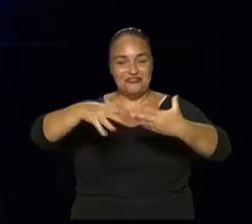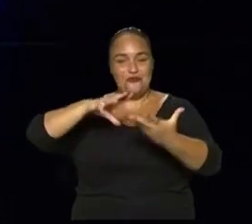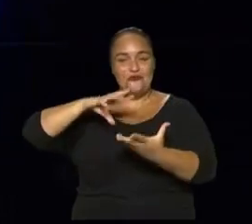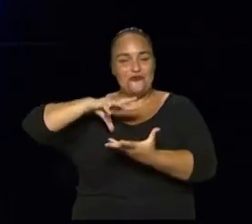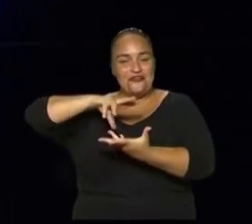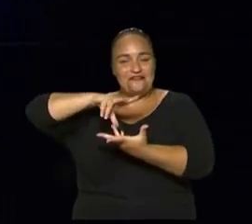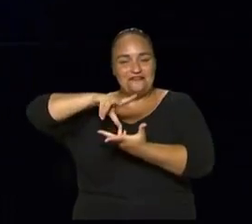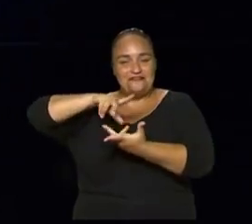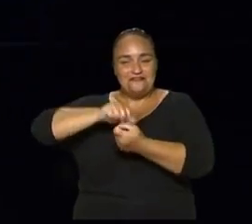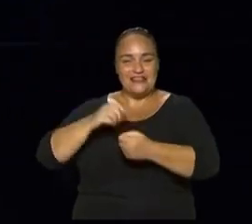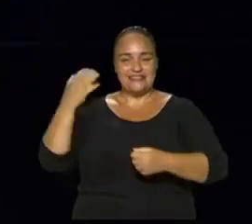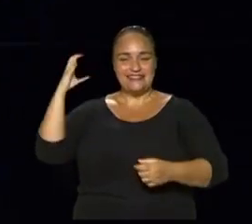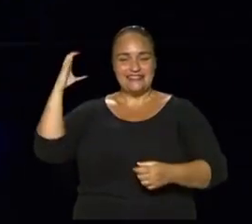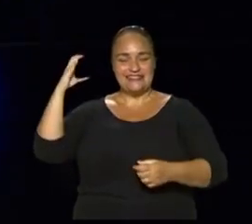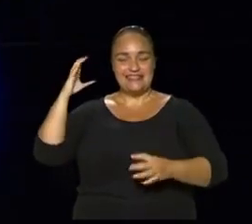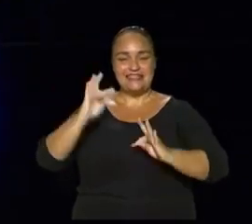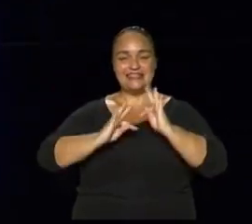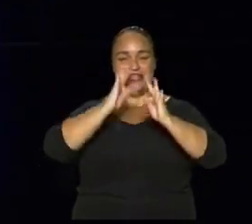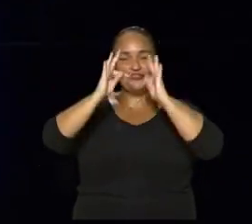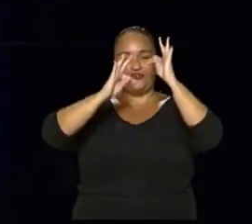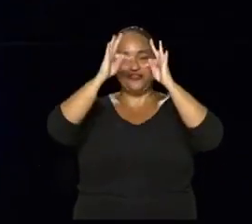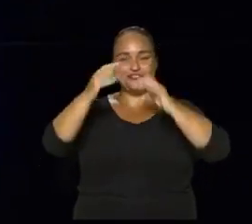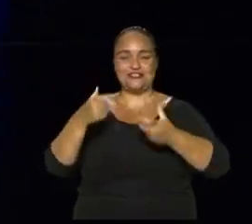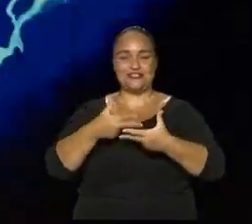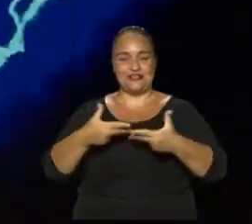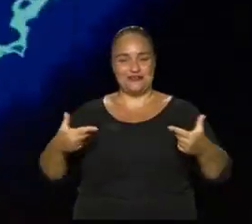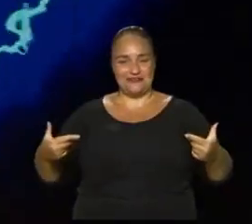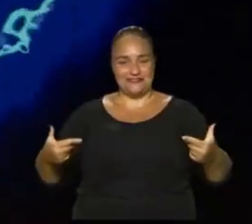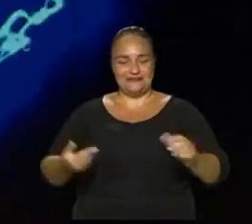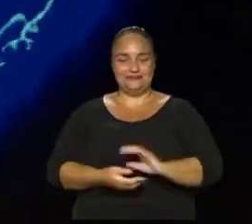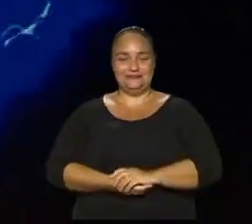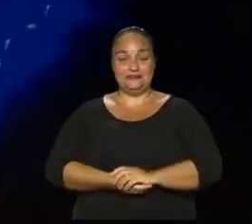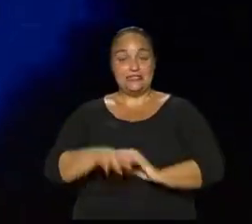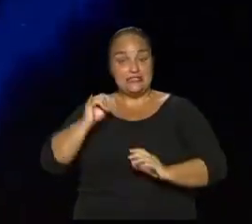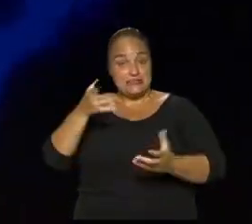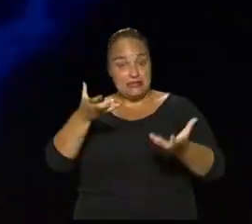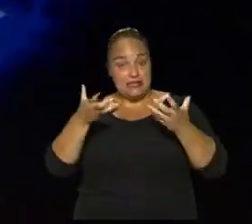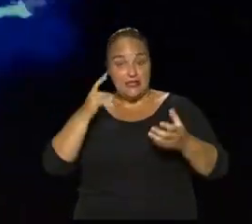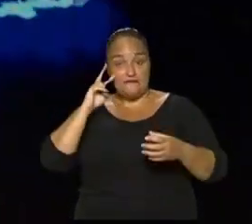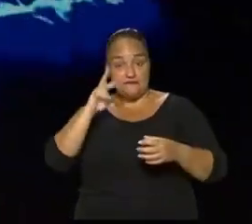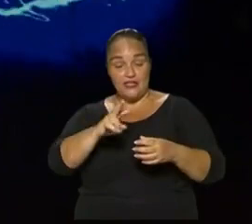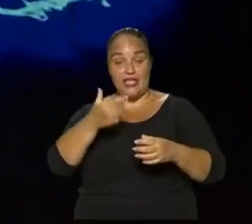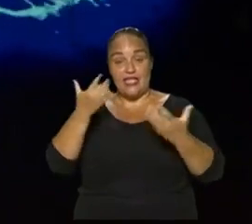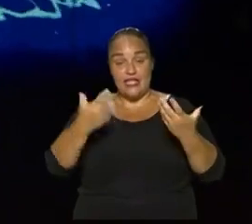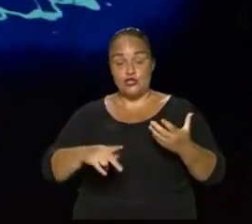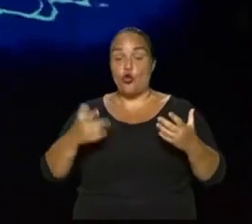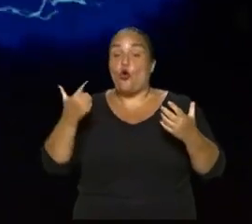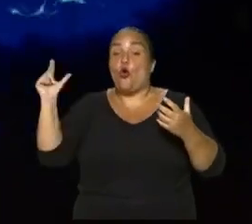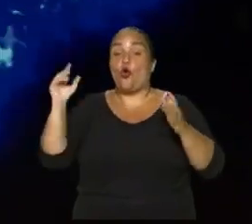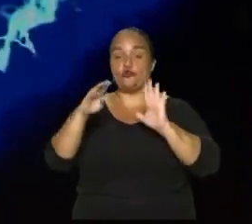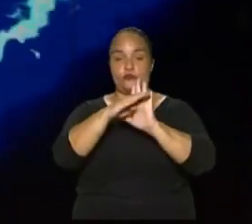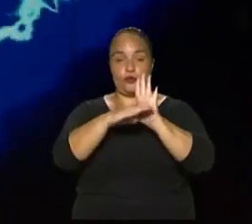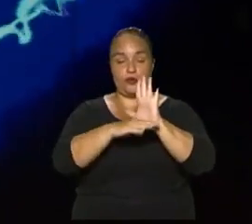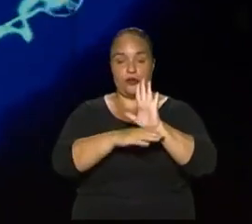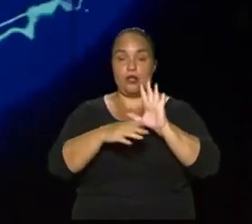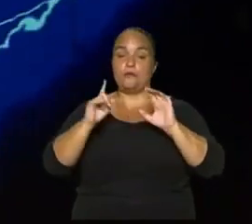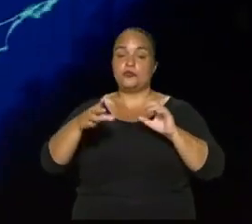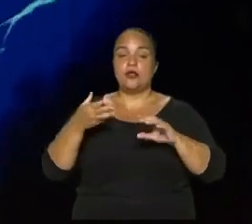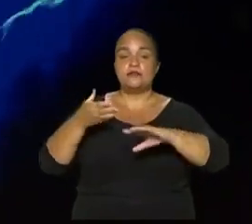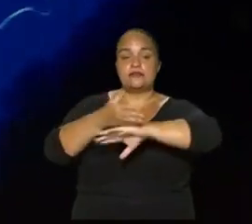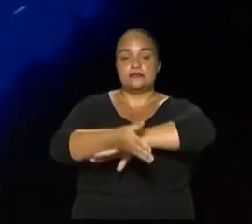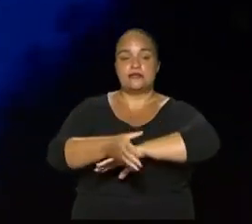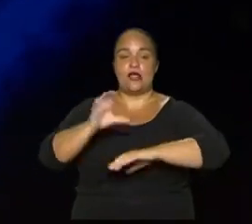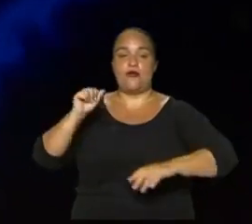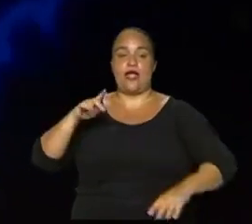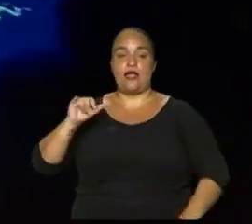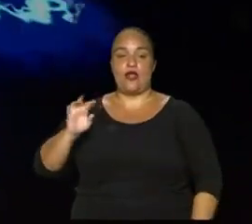da ciência, tecnologia e inovação. Se você quiser rever este ou qualquer outro programa, basta acessar o canal da